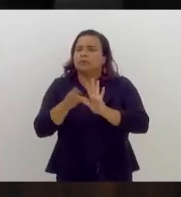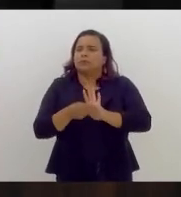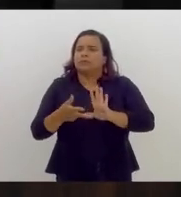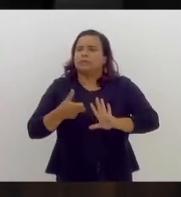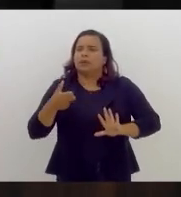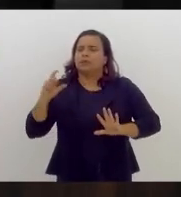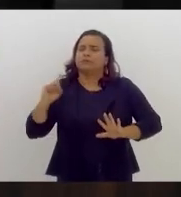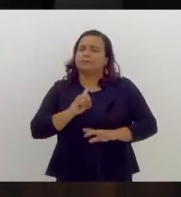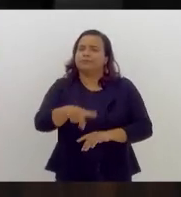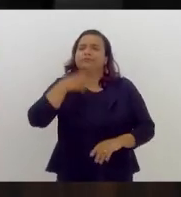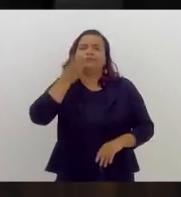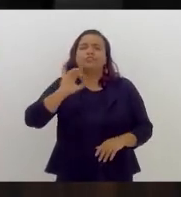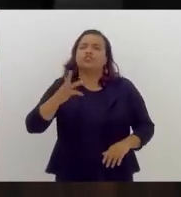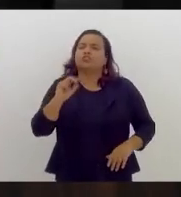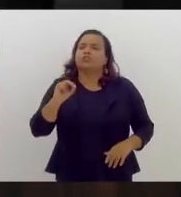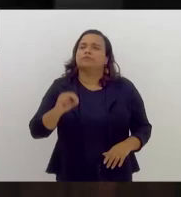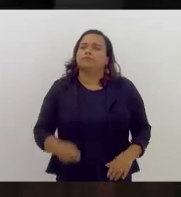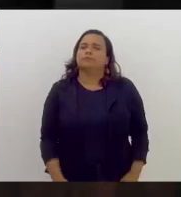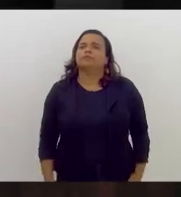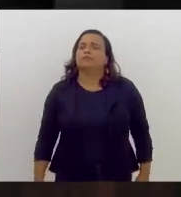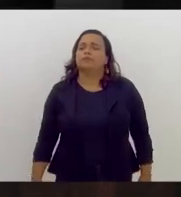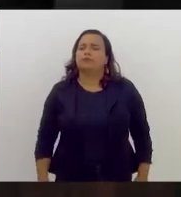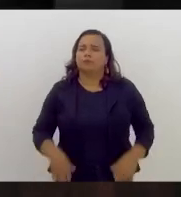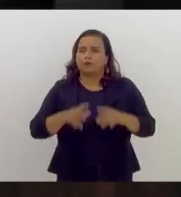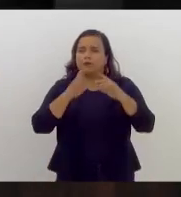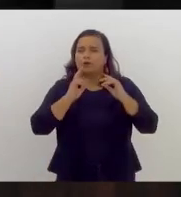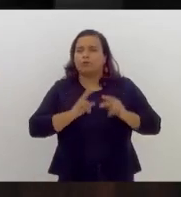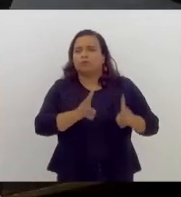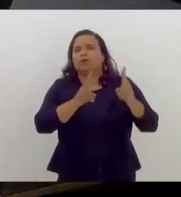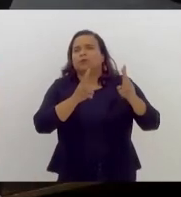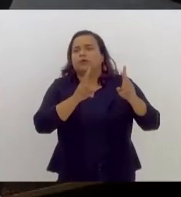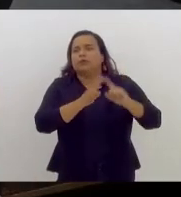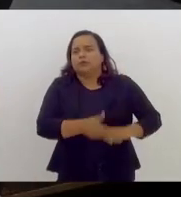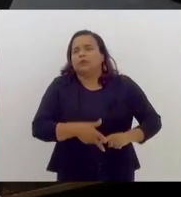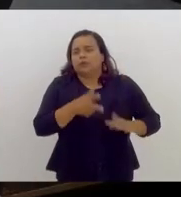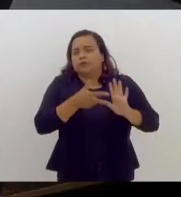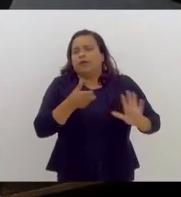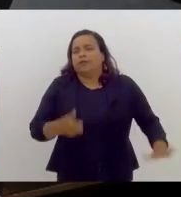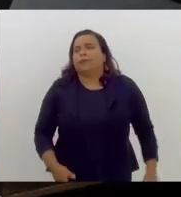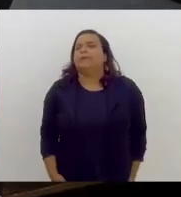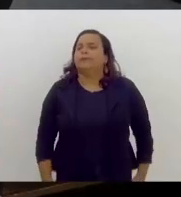deputado Chico Machado. Pela manutenção, senhor presidente, do veto.